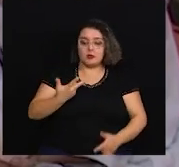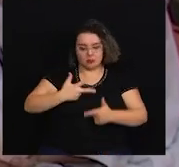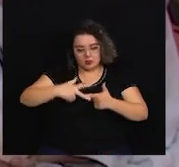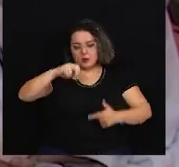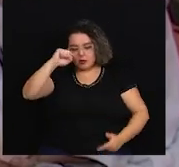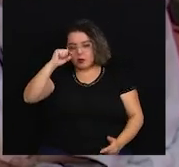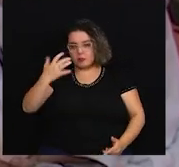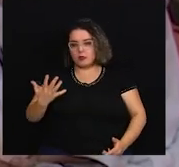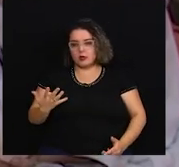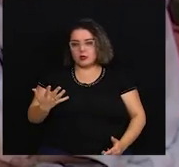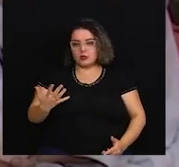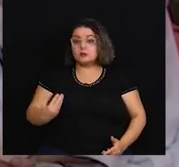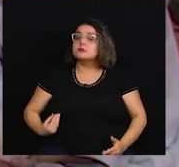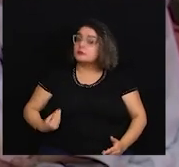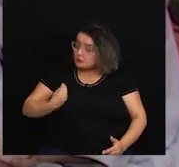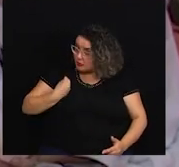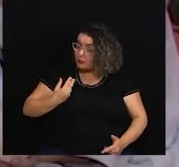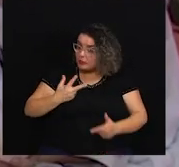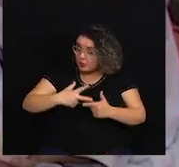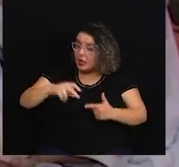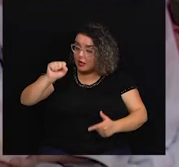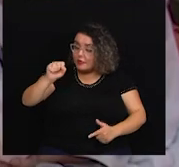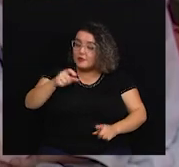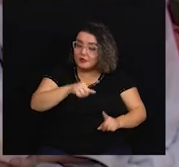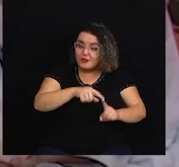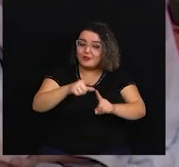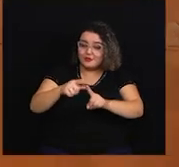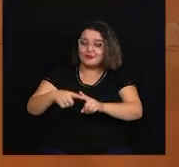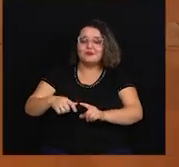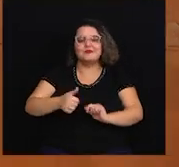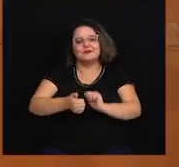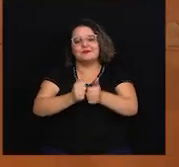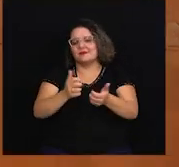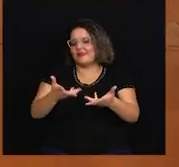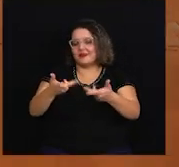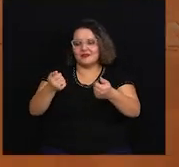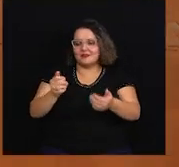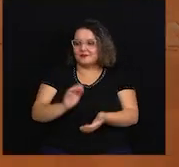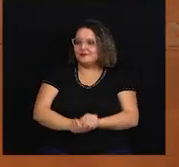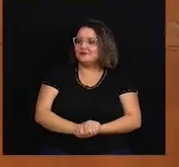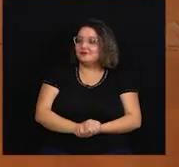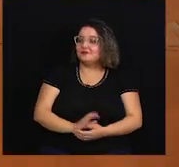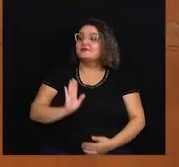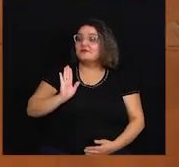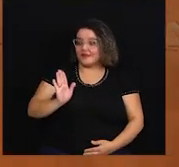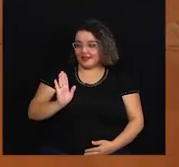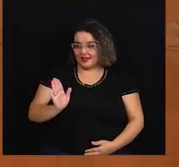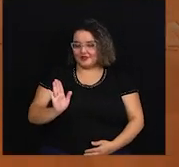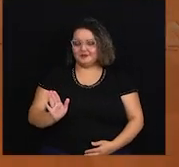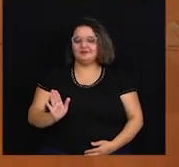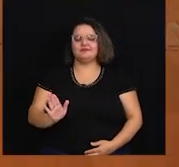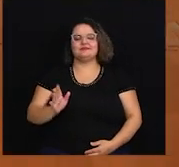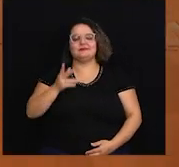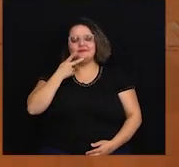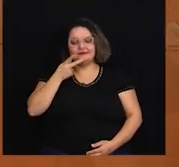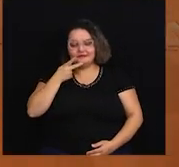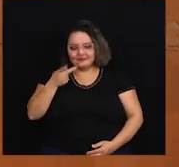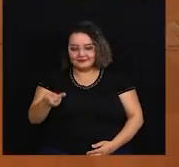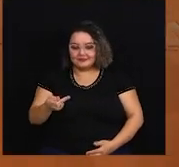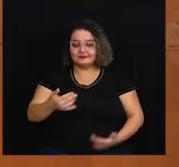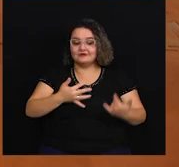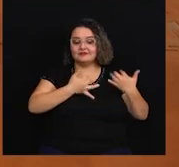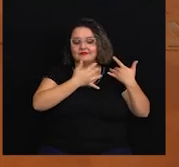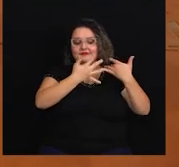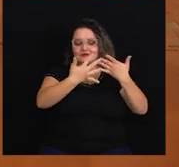campeões da vida e campeões na modalidade então das já gente vai falar mais sobre a sua trajetória no